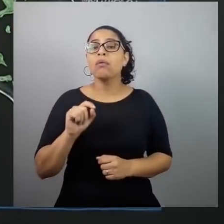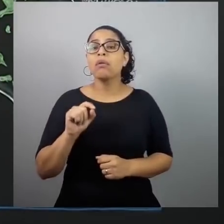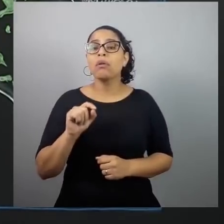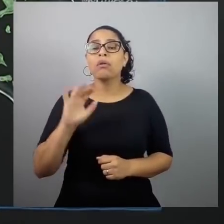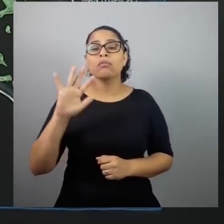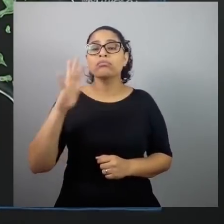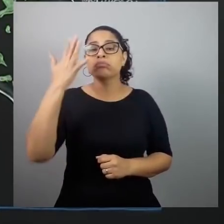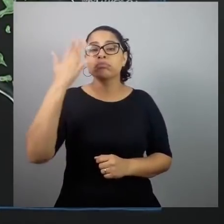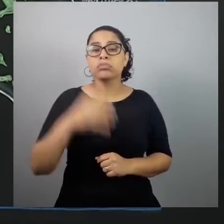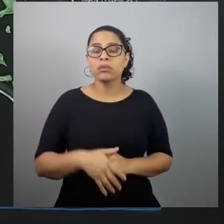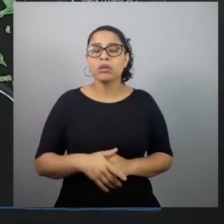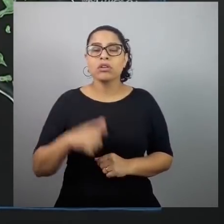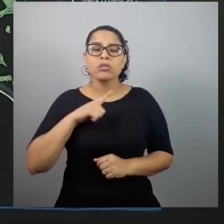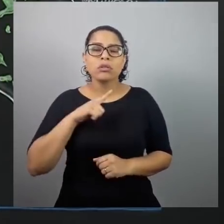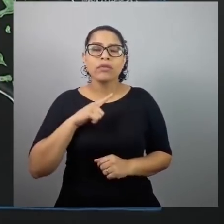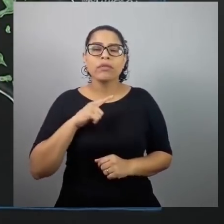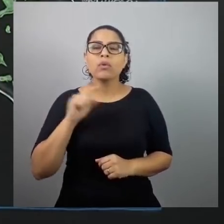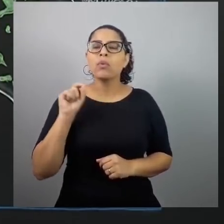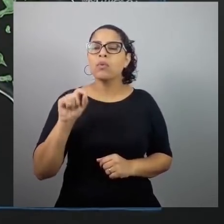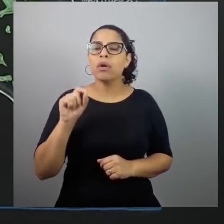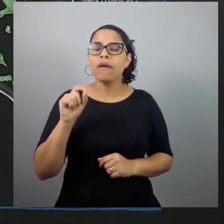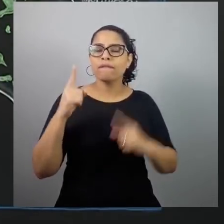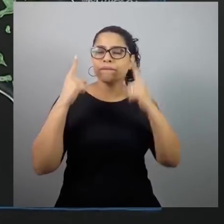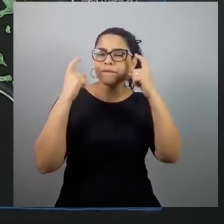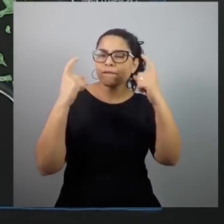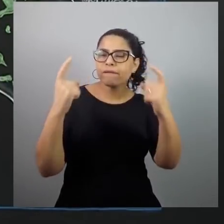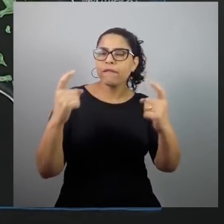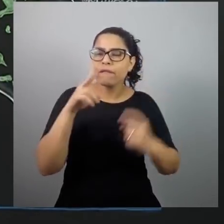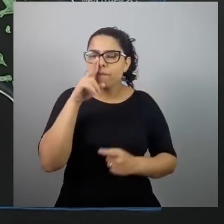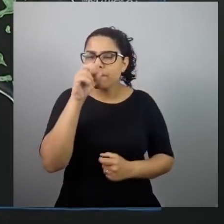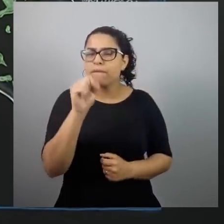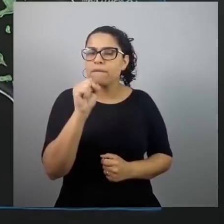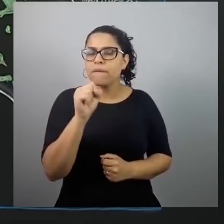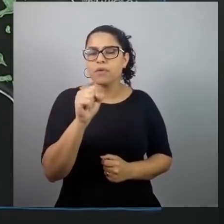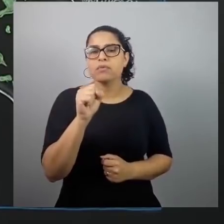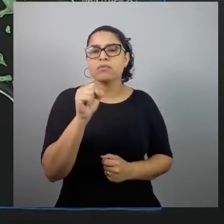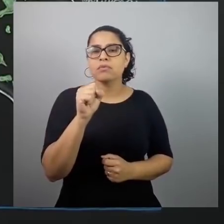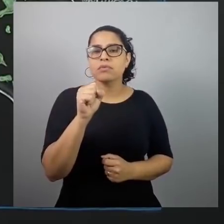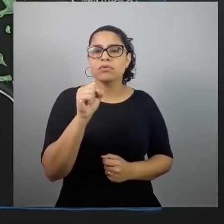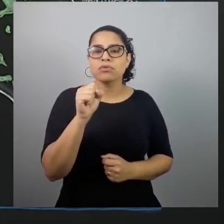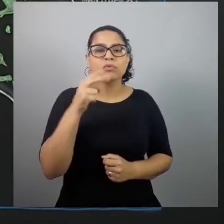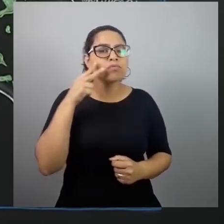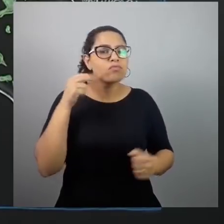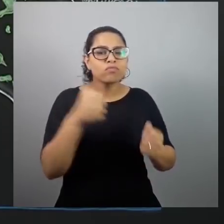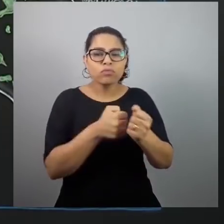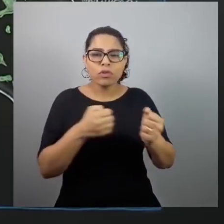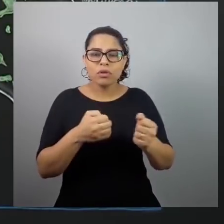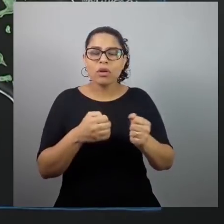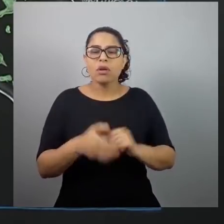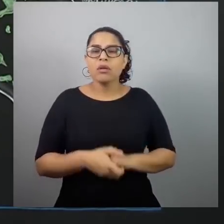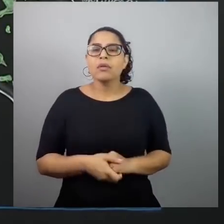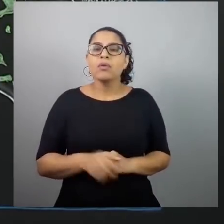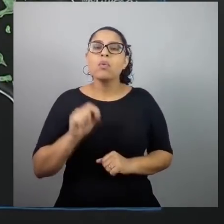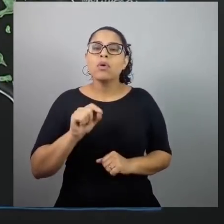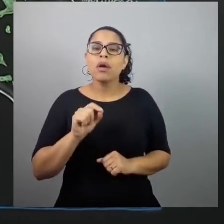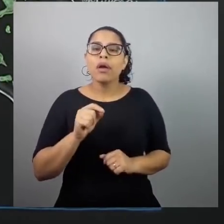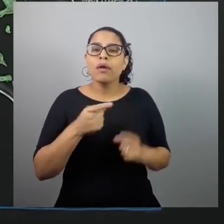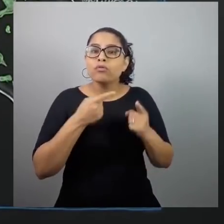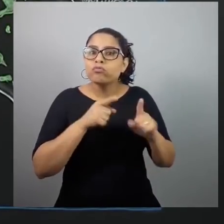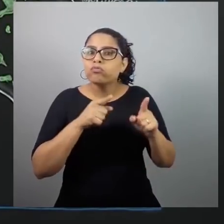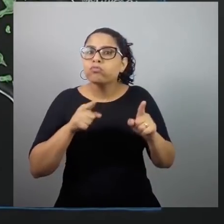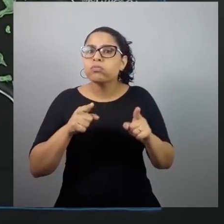um processo de bastante violência contra os indígenas, tendo várias denúncias de extermínio. Foi um período bastante